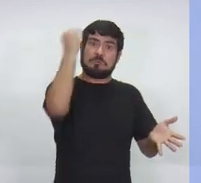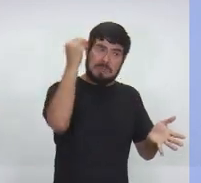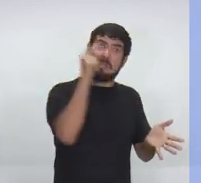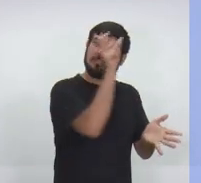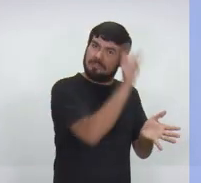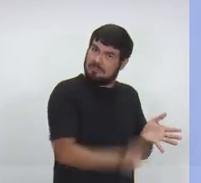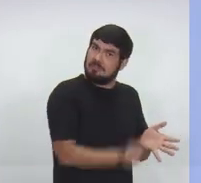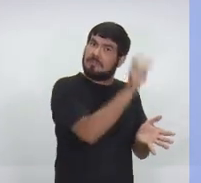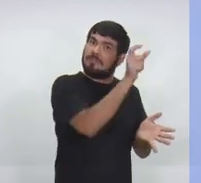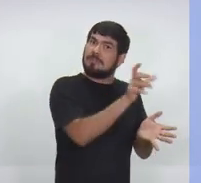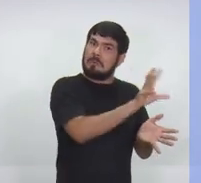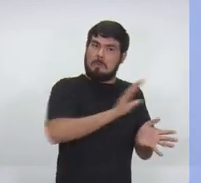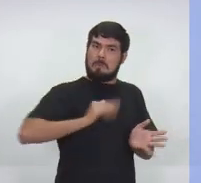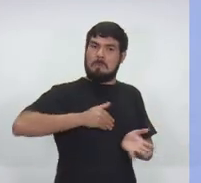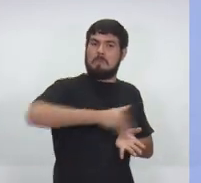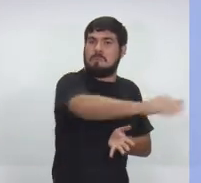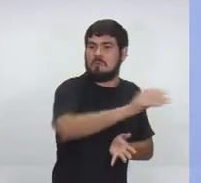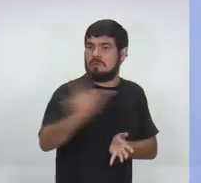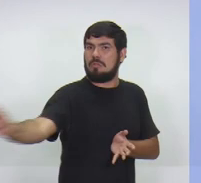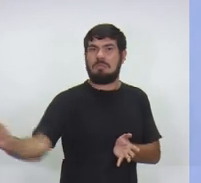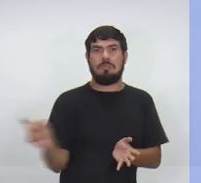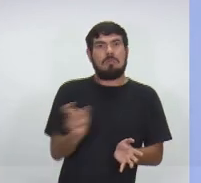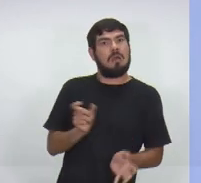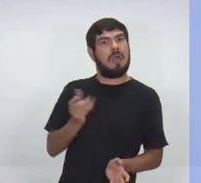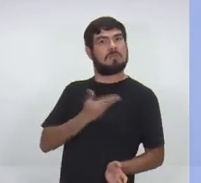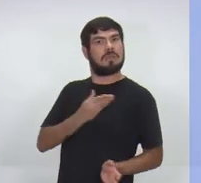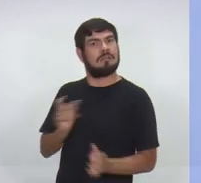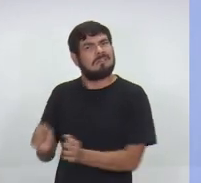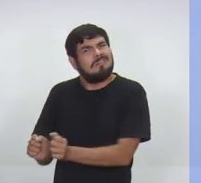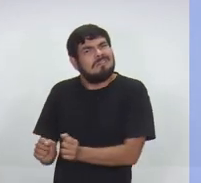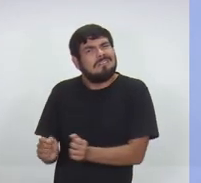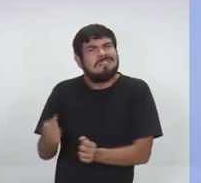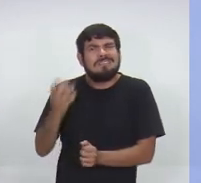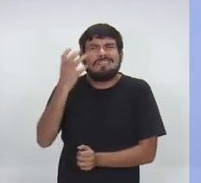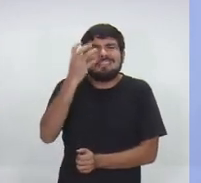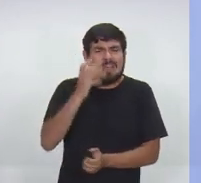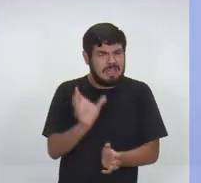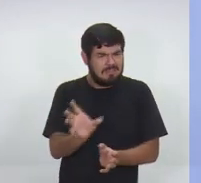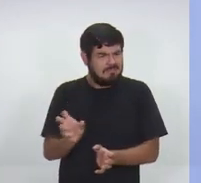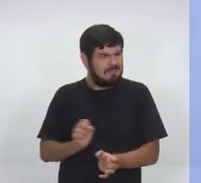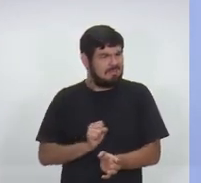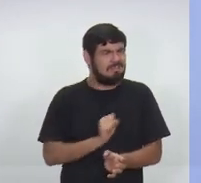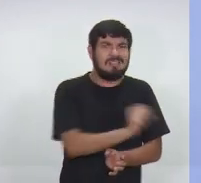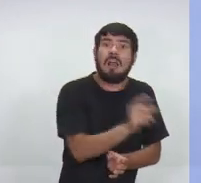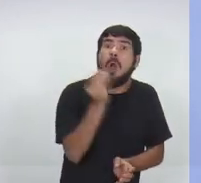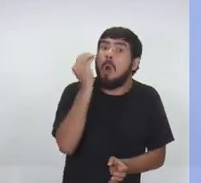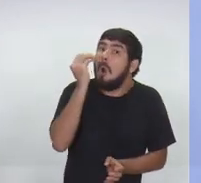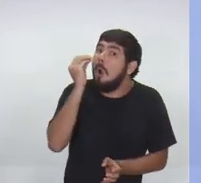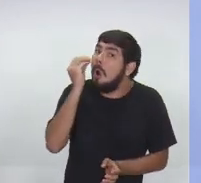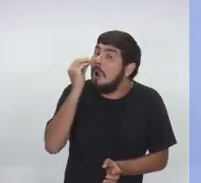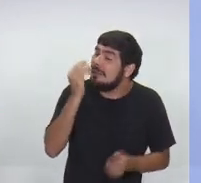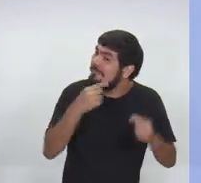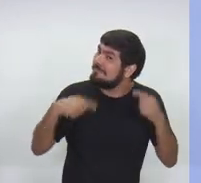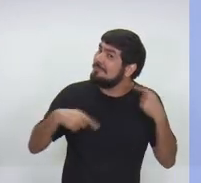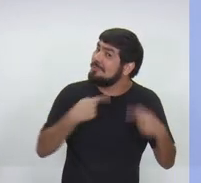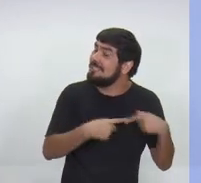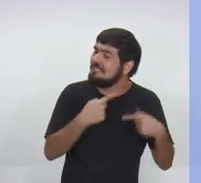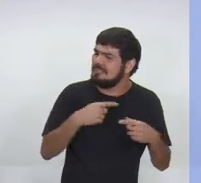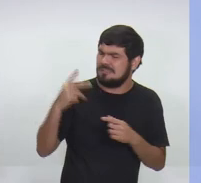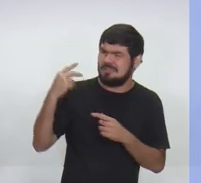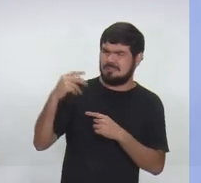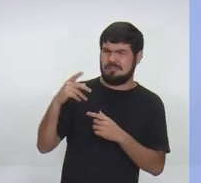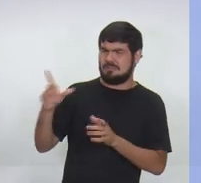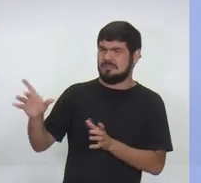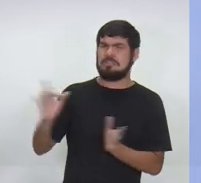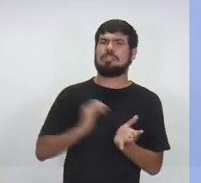crítica que passa por momentos seríssimos ele tira veja como é politiqueiro o secretário de saúde